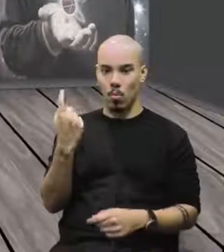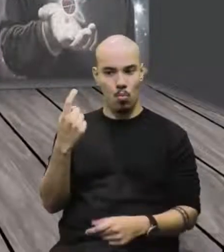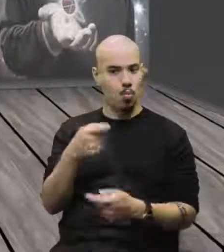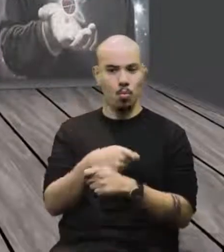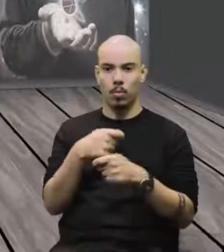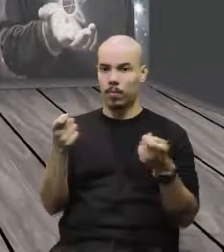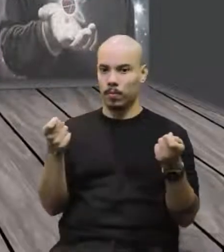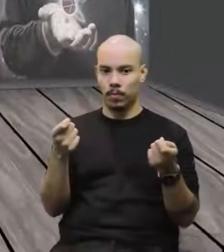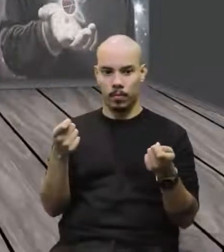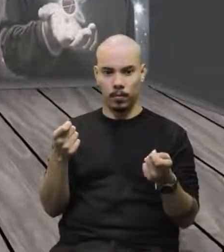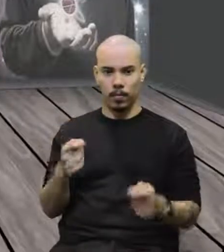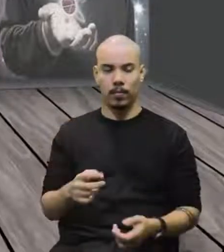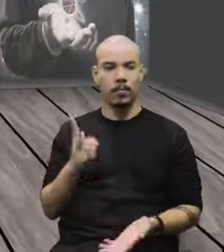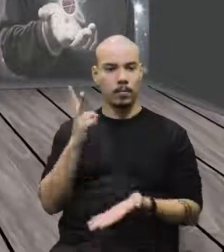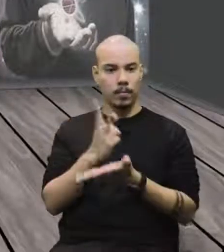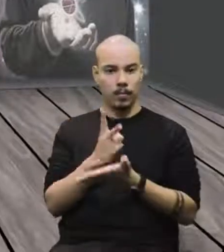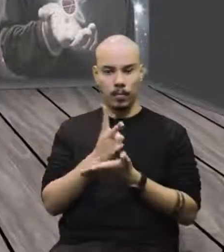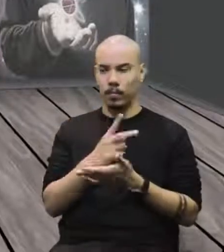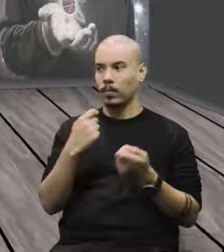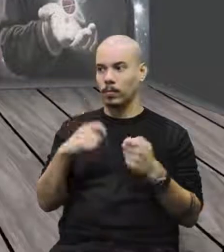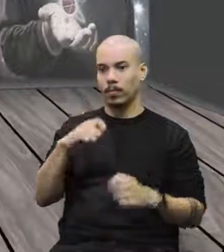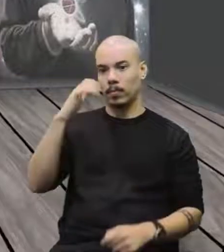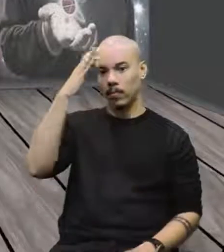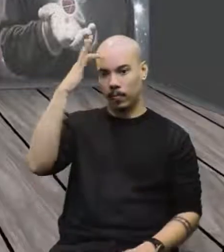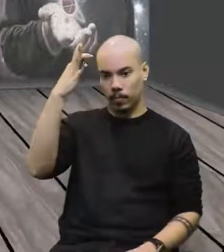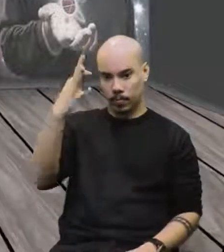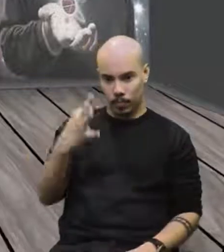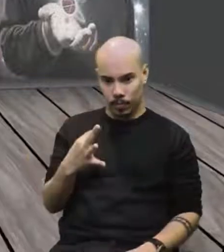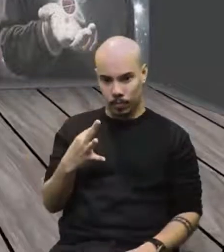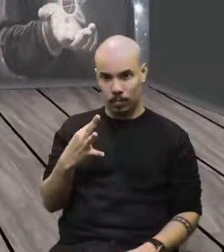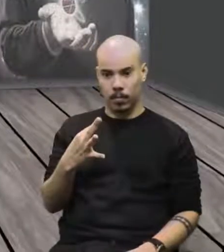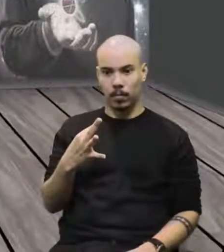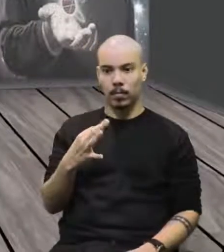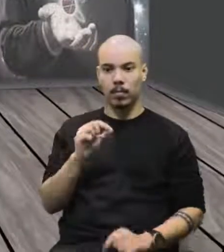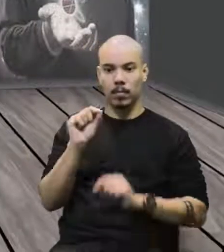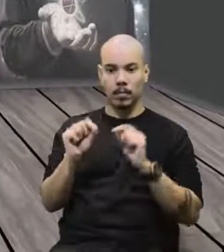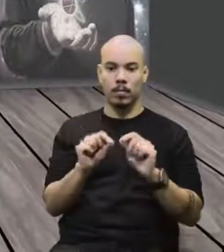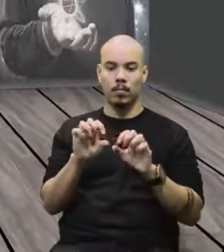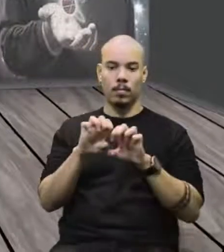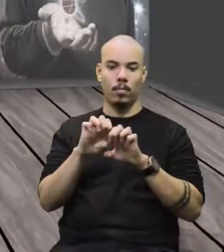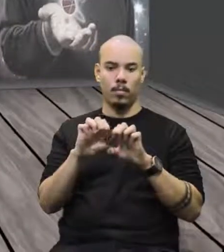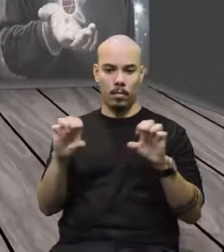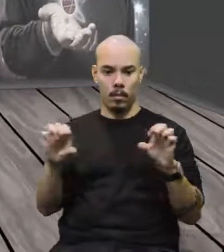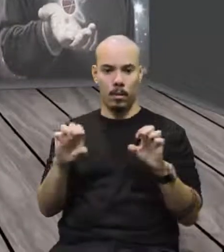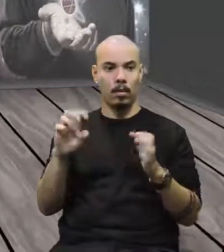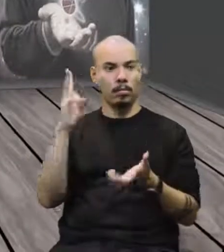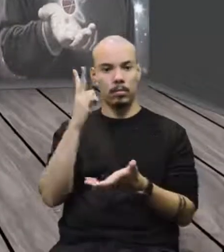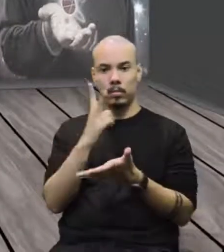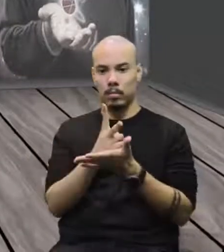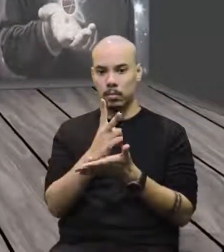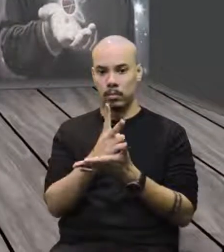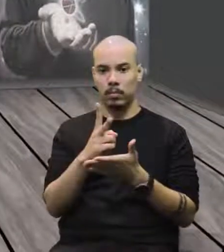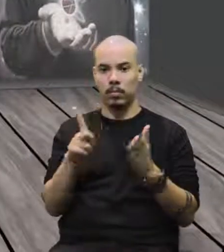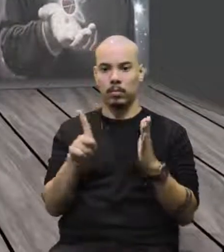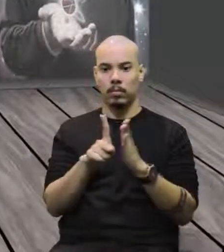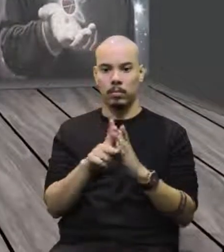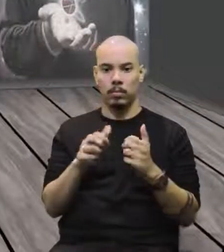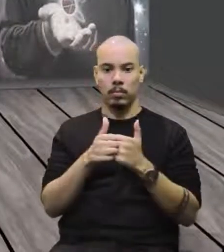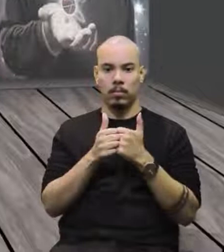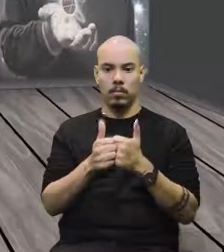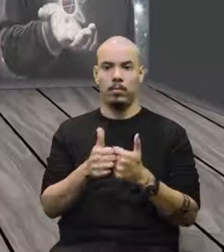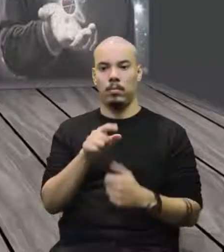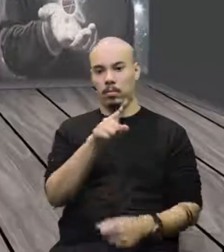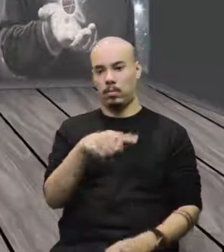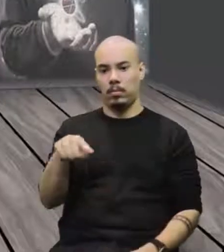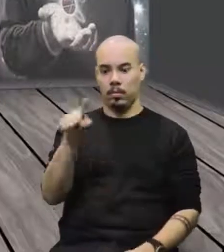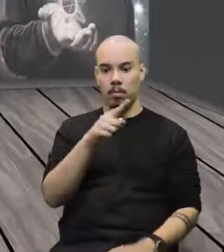utilizado. Então, você sempre tem que entender que a equação é em cima daquele condutor que você